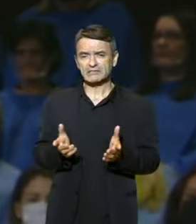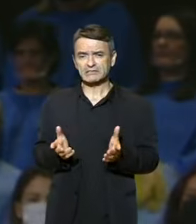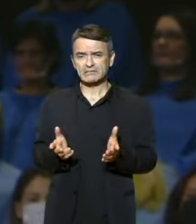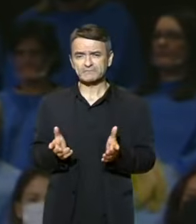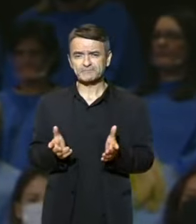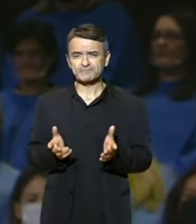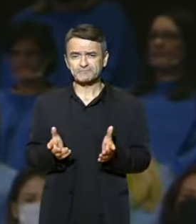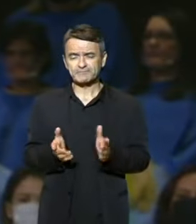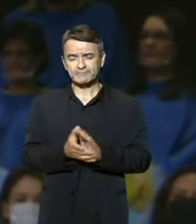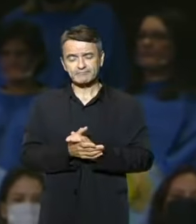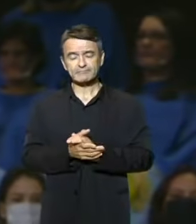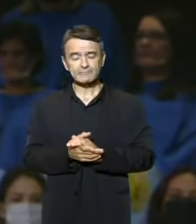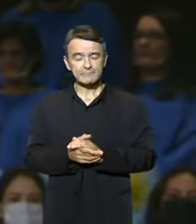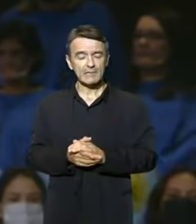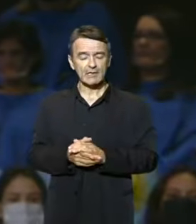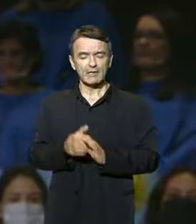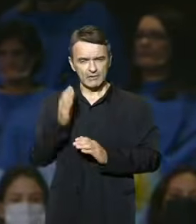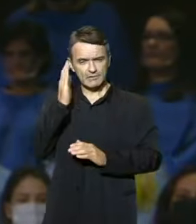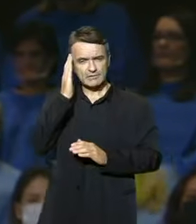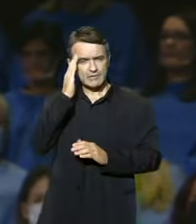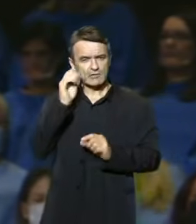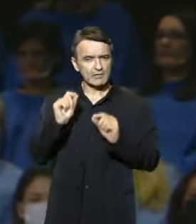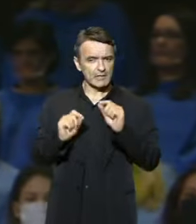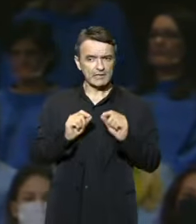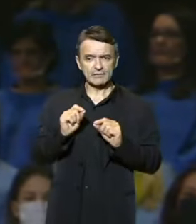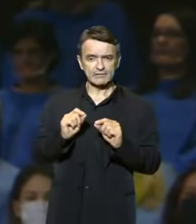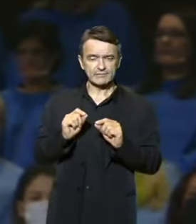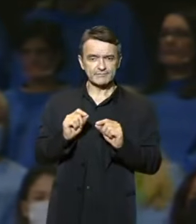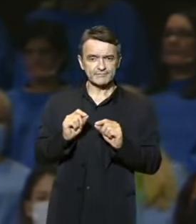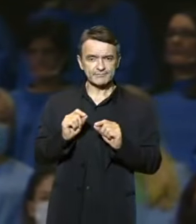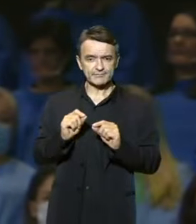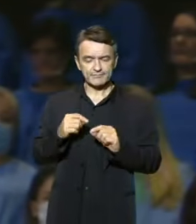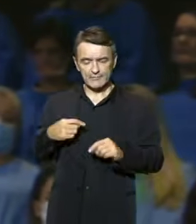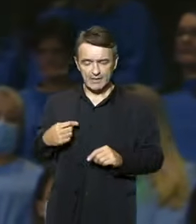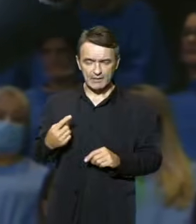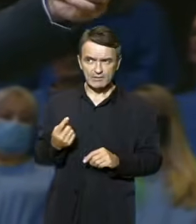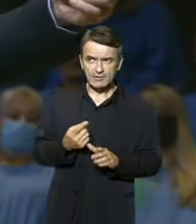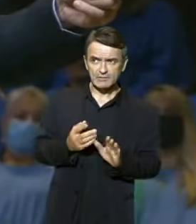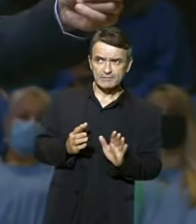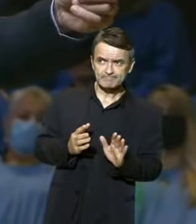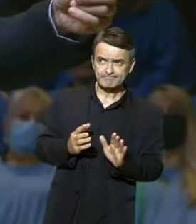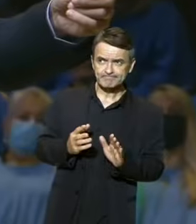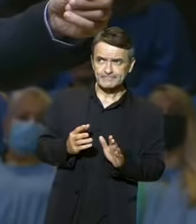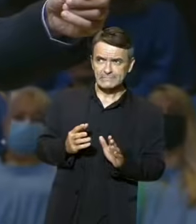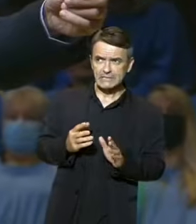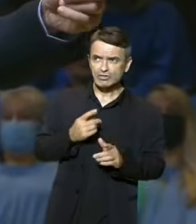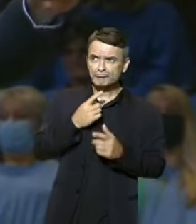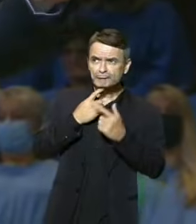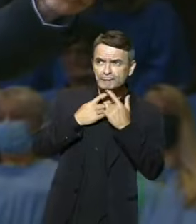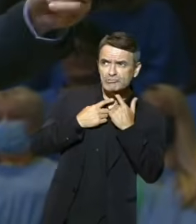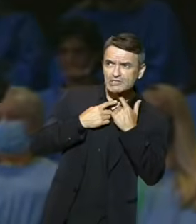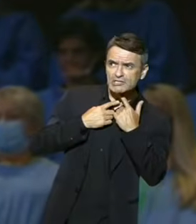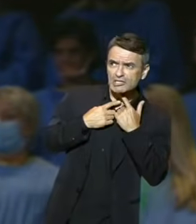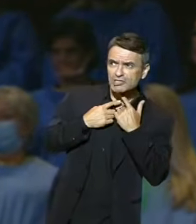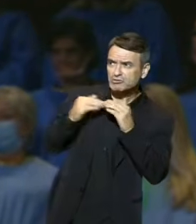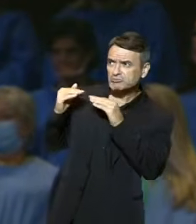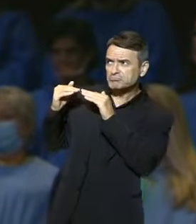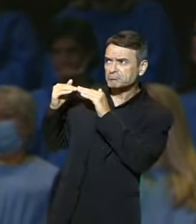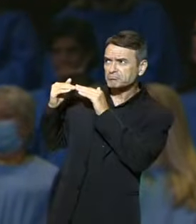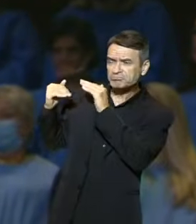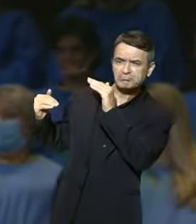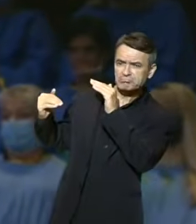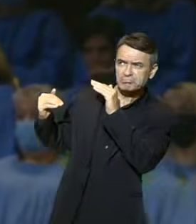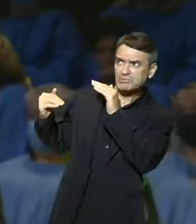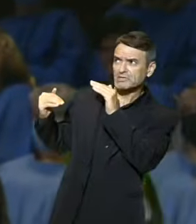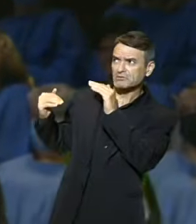Mas eu sei que a gente pode trocar os desejos que estão longe do plano de Deus,